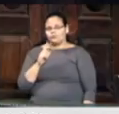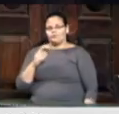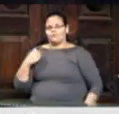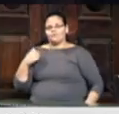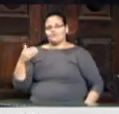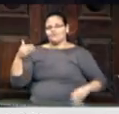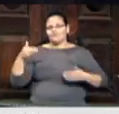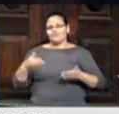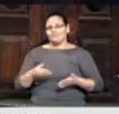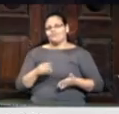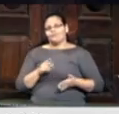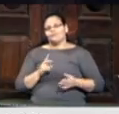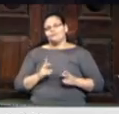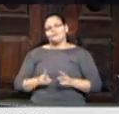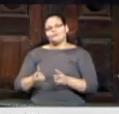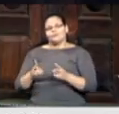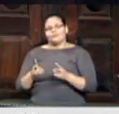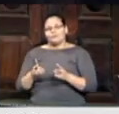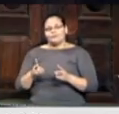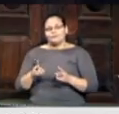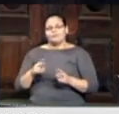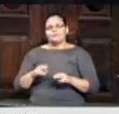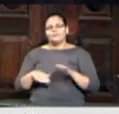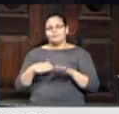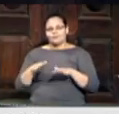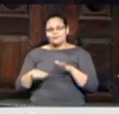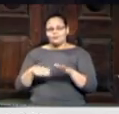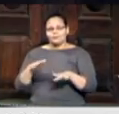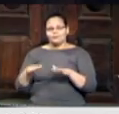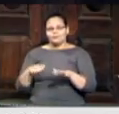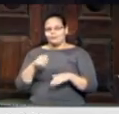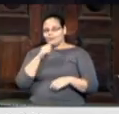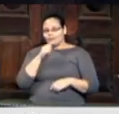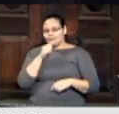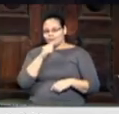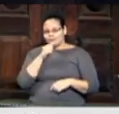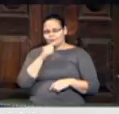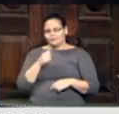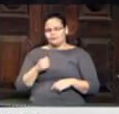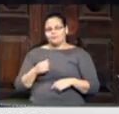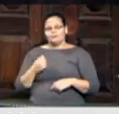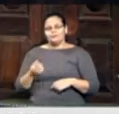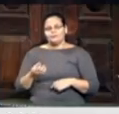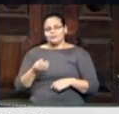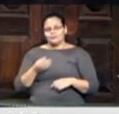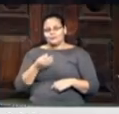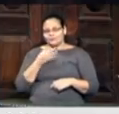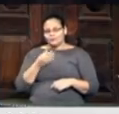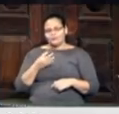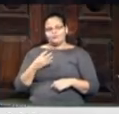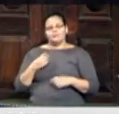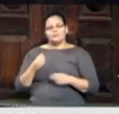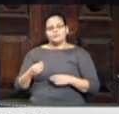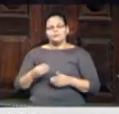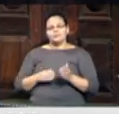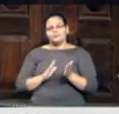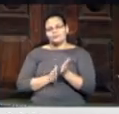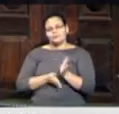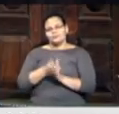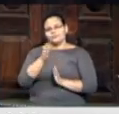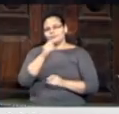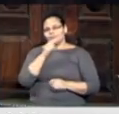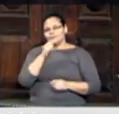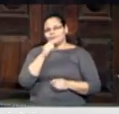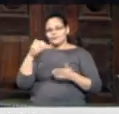chegar, sempre ir, caminhar sem remédio, um partir sem chegar, eis o